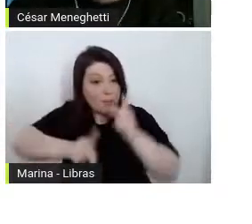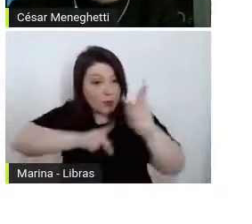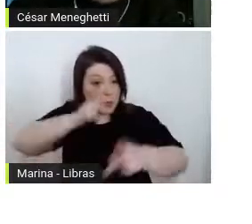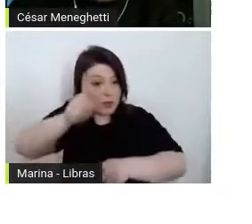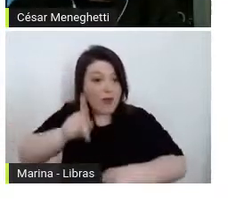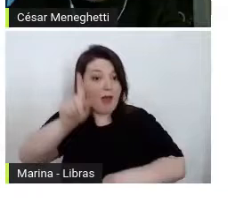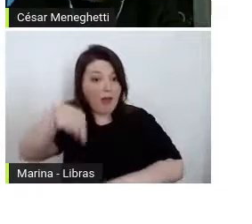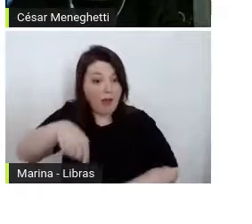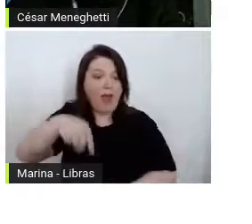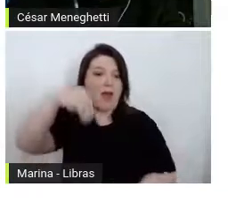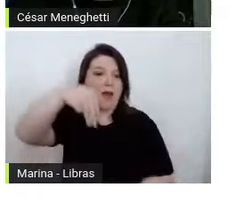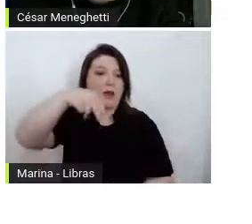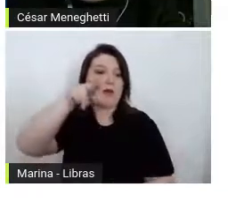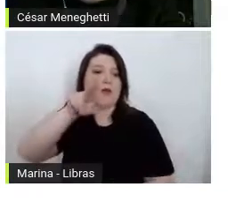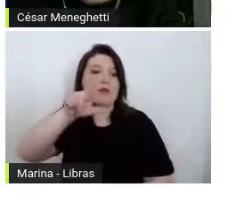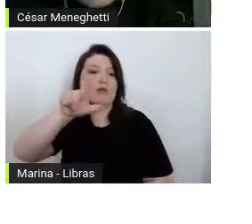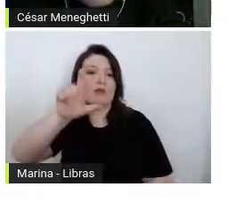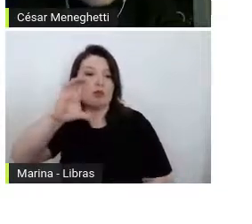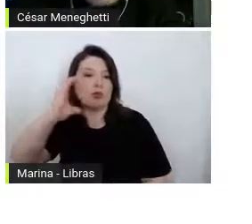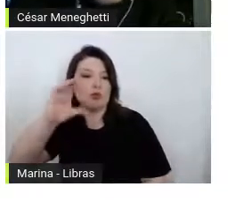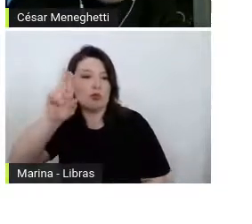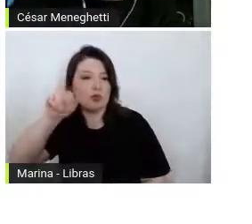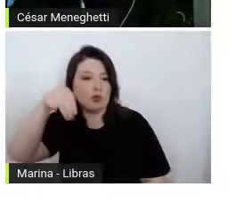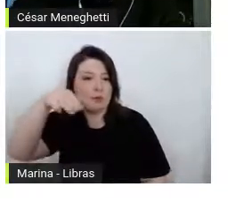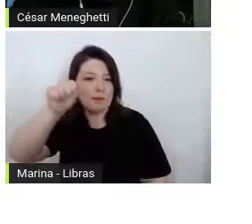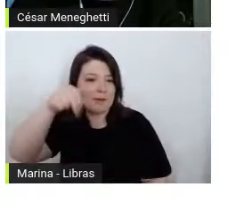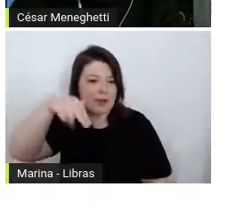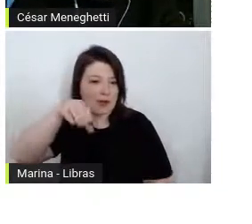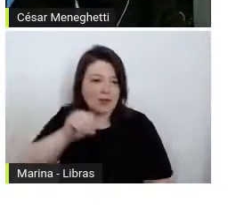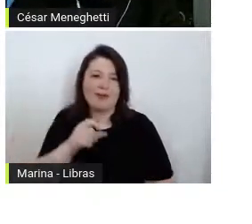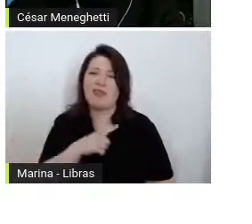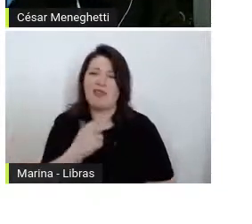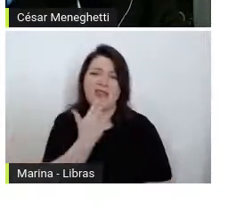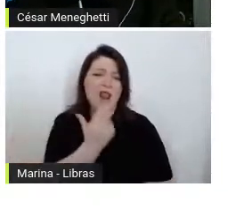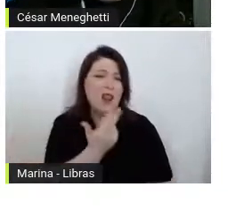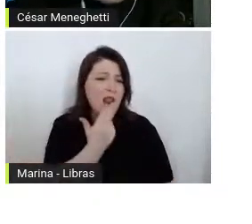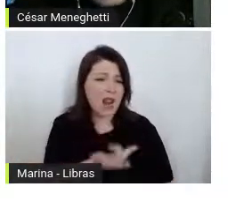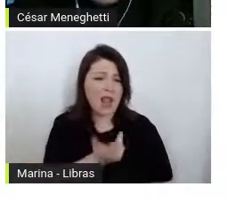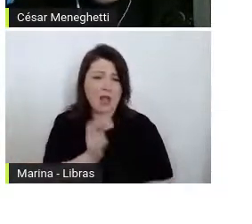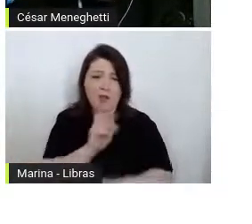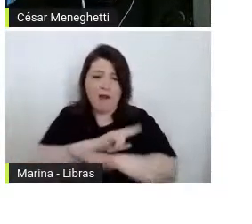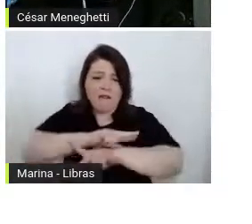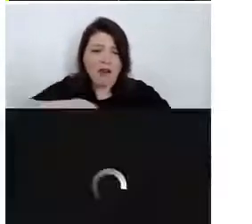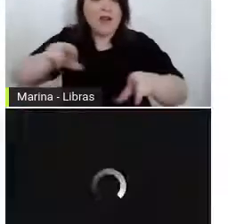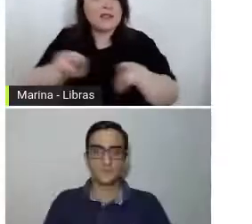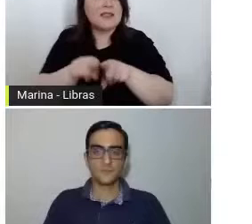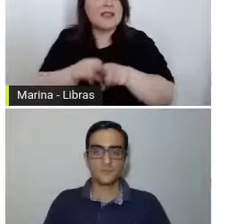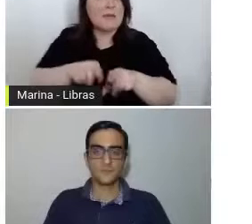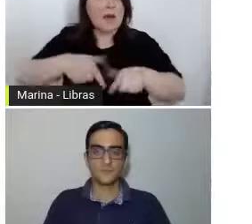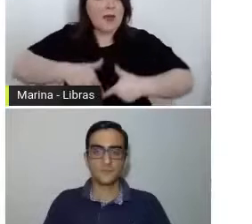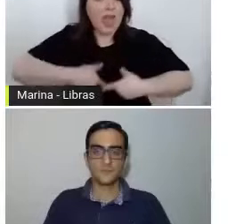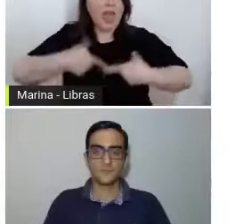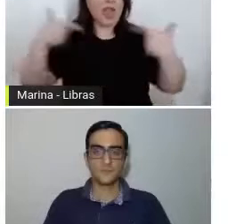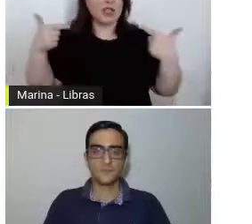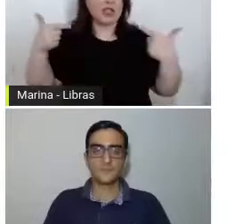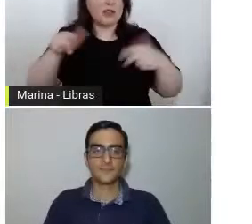25 etnias. Falam mais de 25 línguas diversas, Jarmat Songhai,